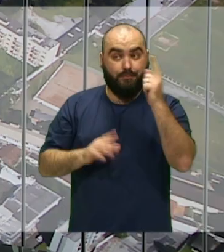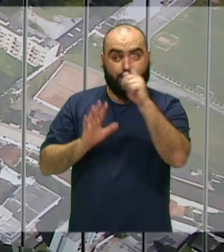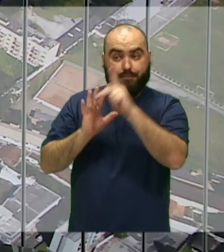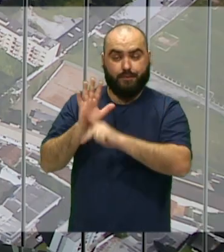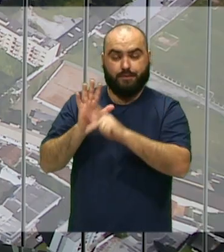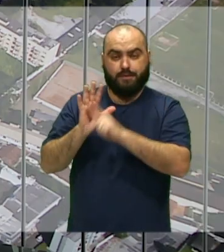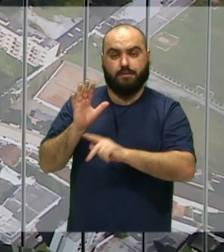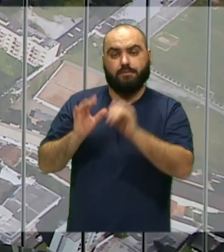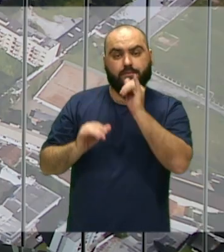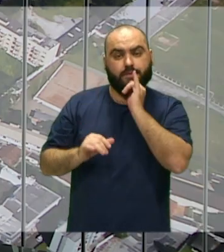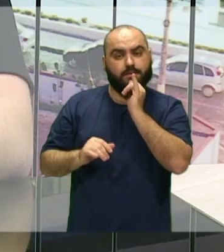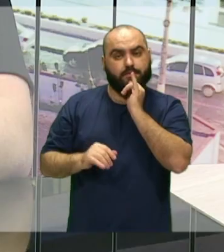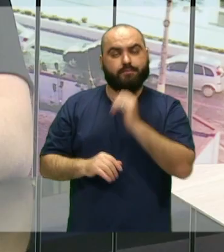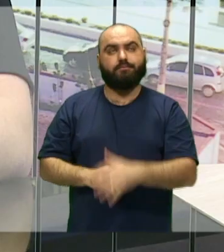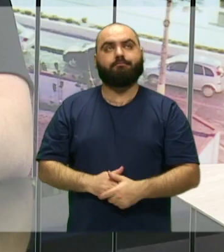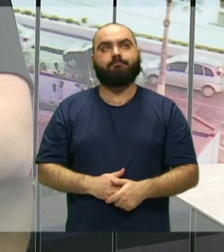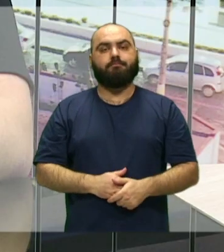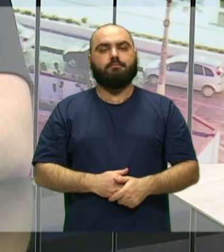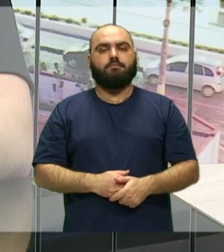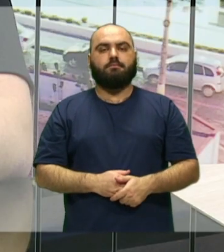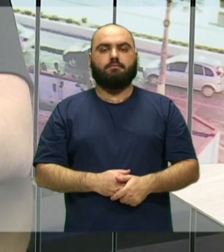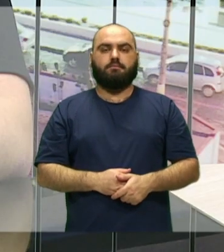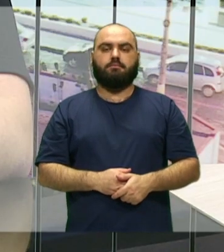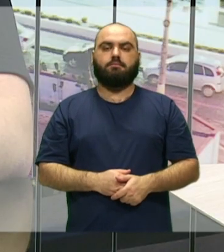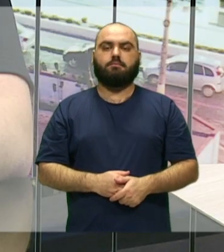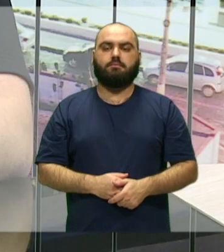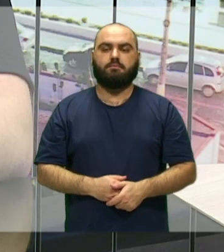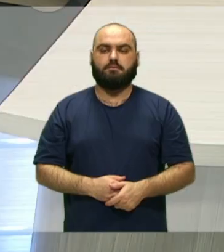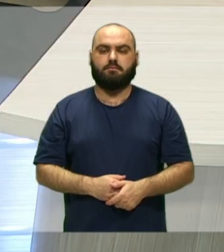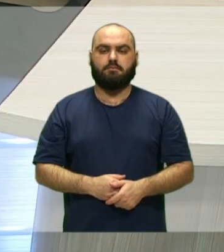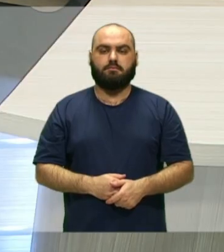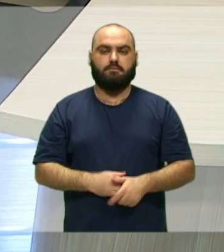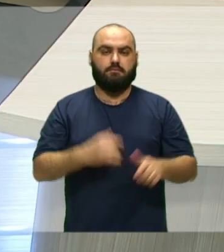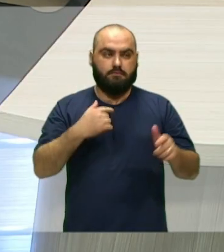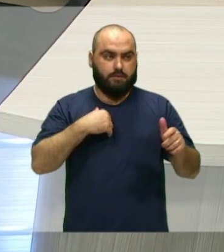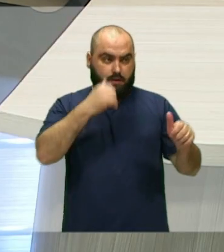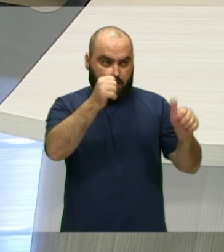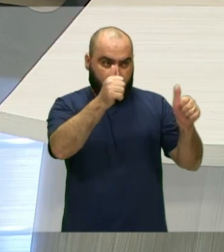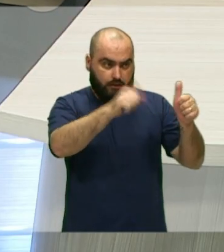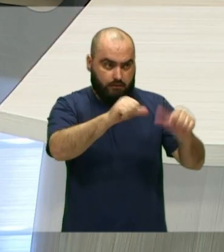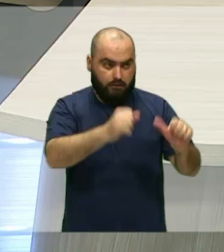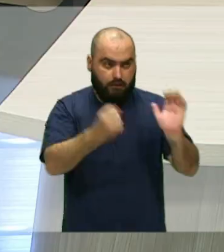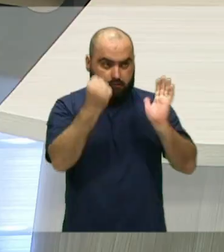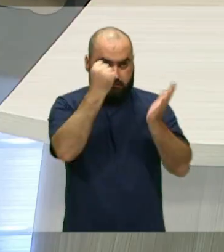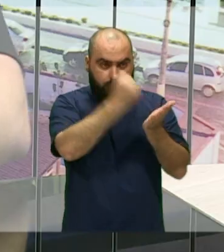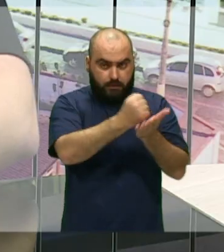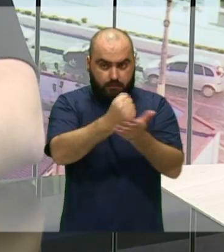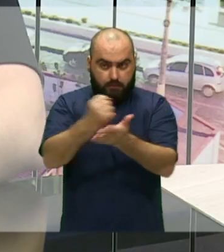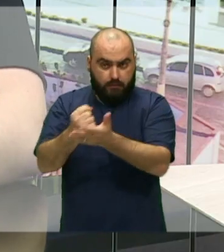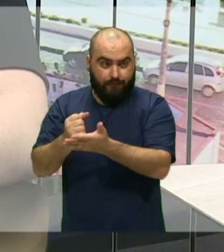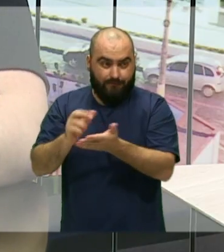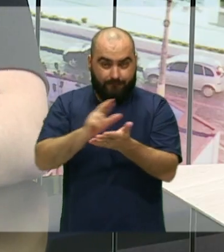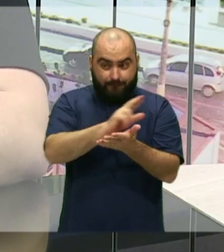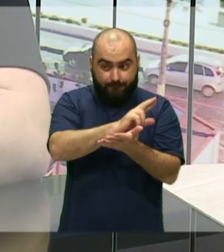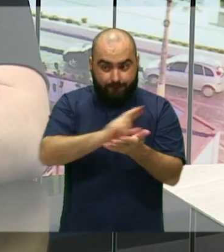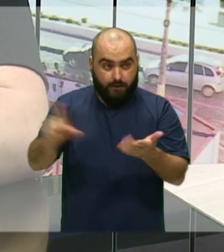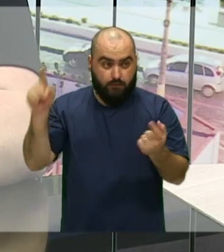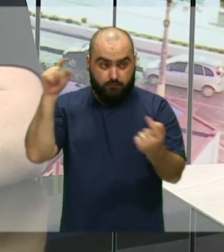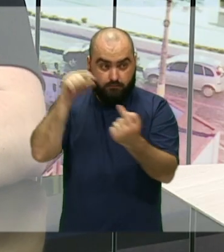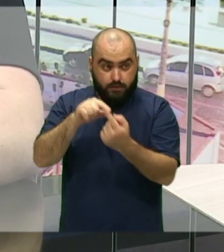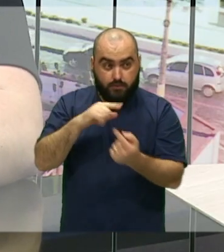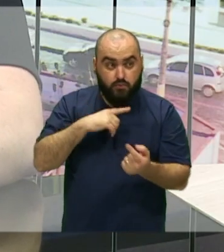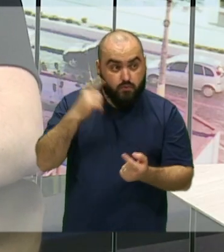pode ser analisado e ser certificado em diferentes objetivos sim eh que que